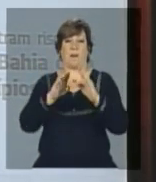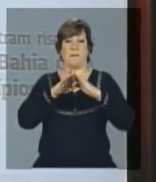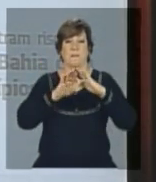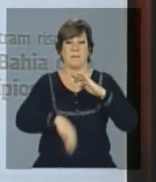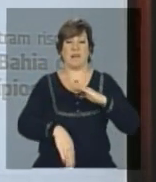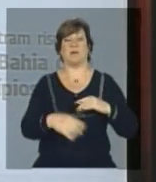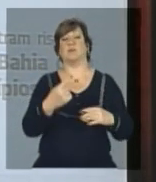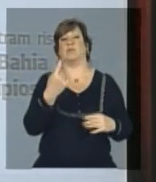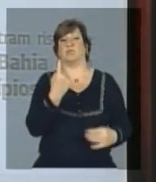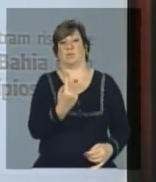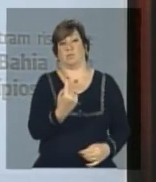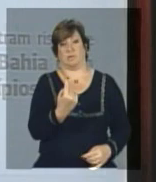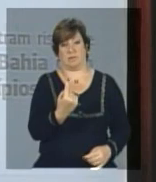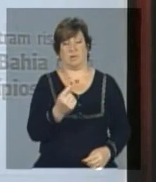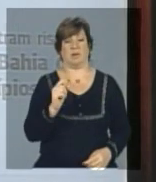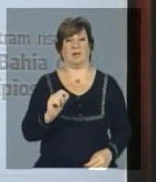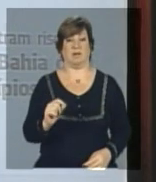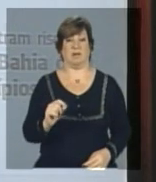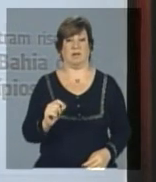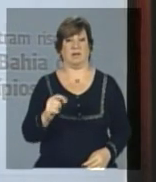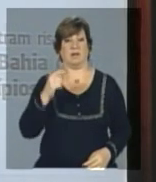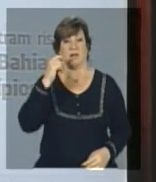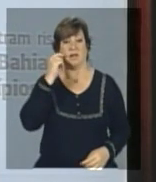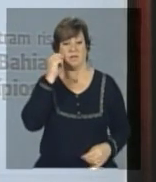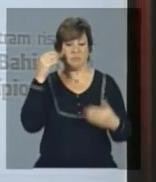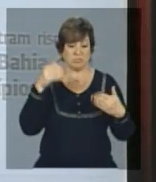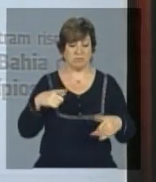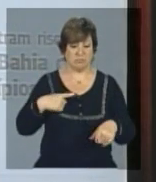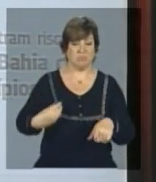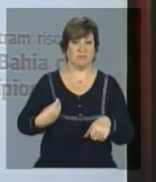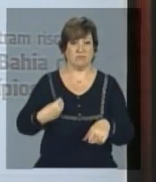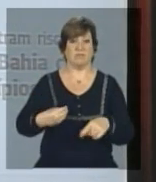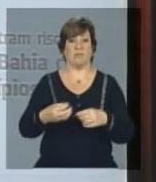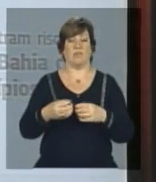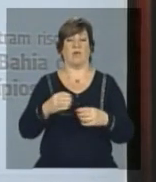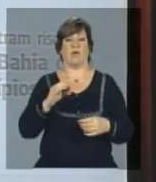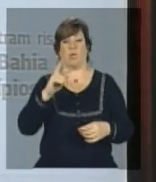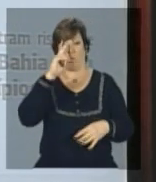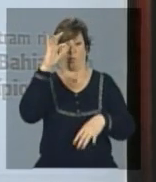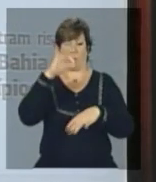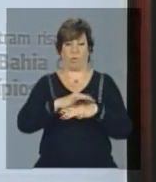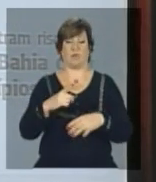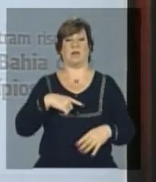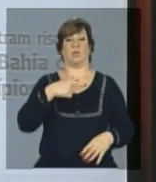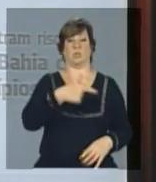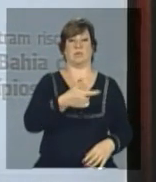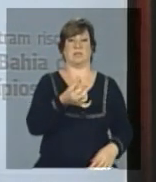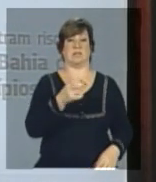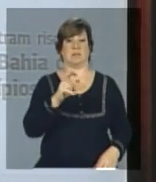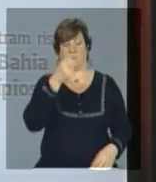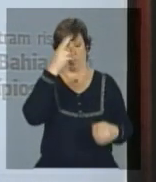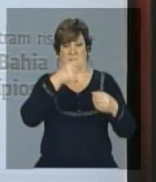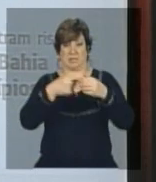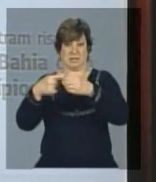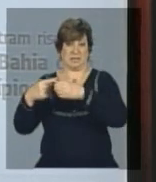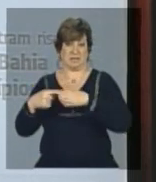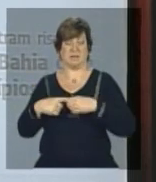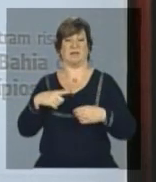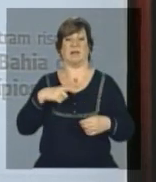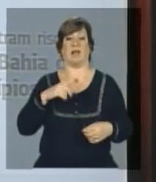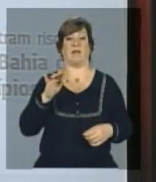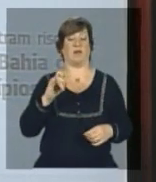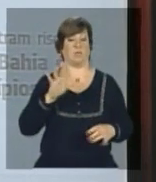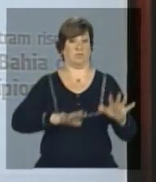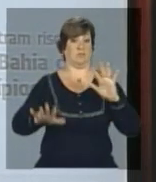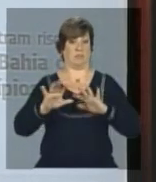de uma, né, a presença de focos do Aedes aegypti. 265 municípios estão naquela faixa que a gente chama